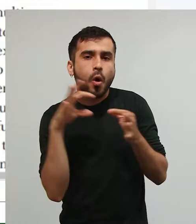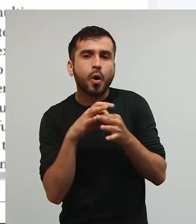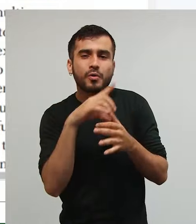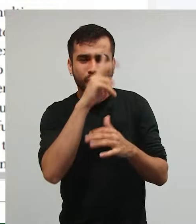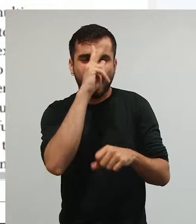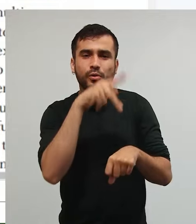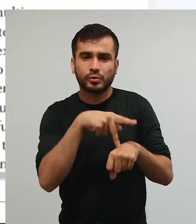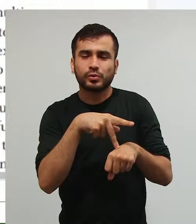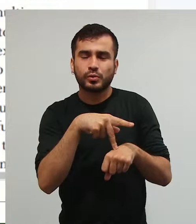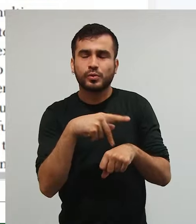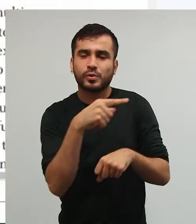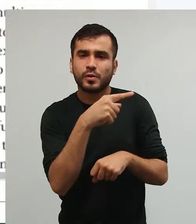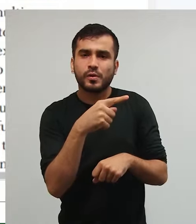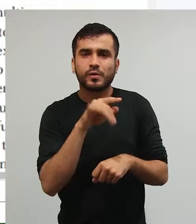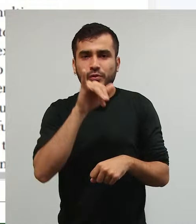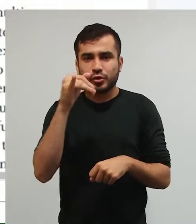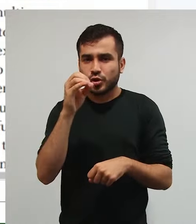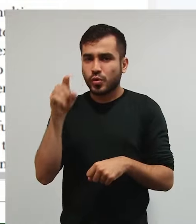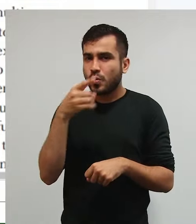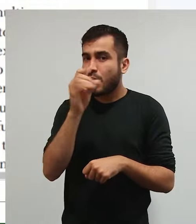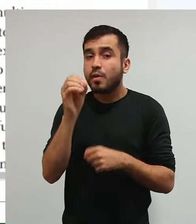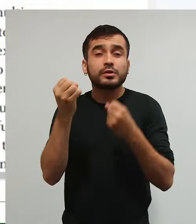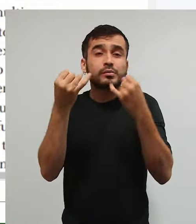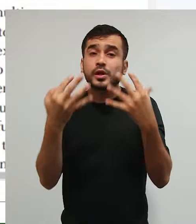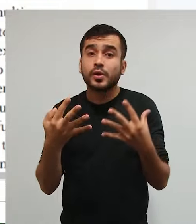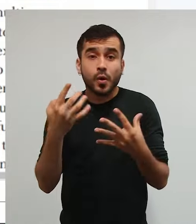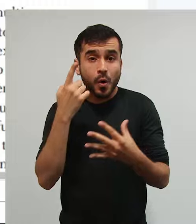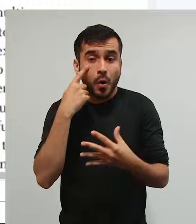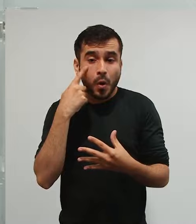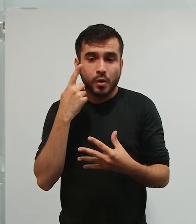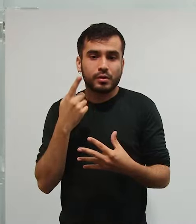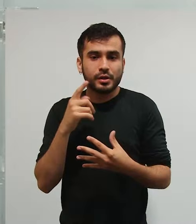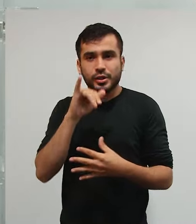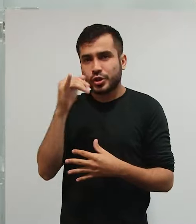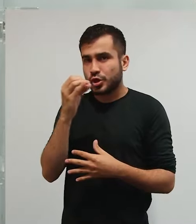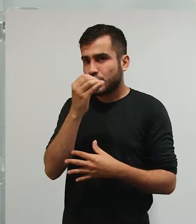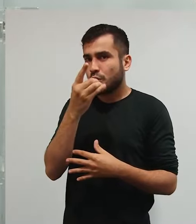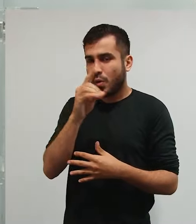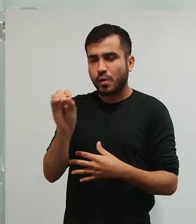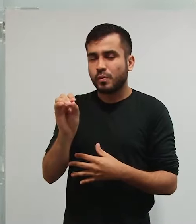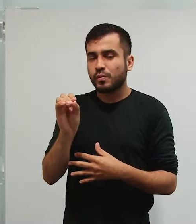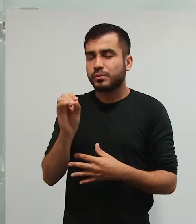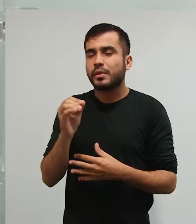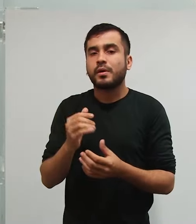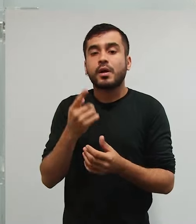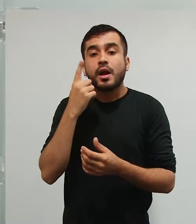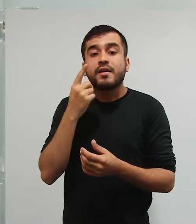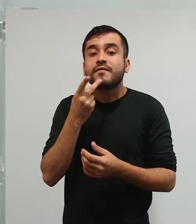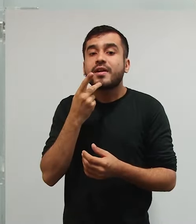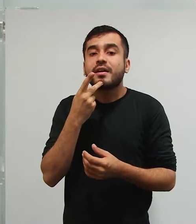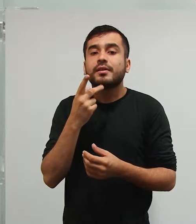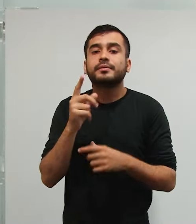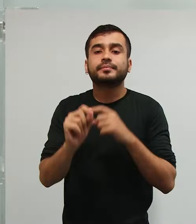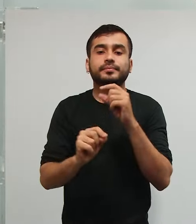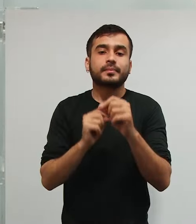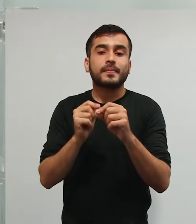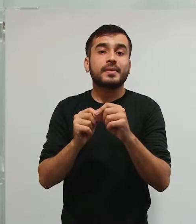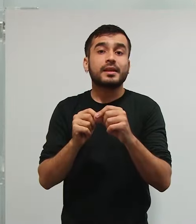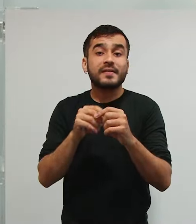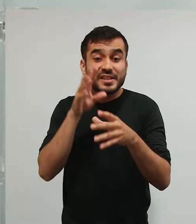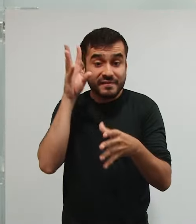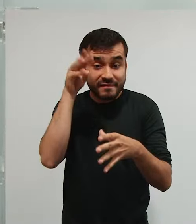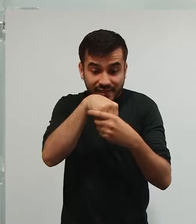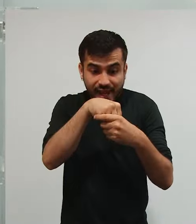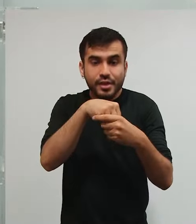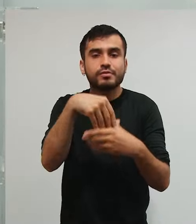constituem efetivamente a educação. Olha que coisa mais linda. Né? Então, olha o que o Joãozinho está falando para a